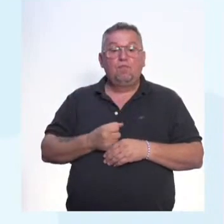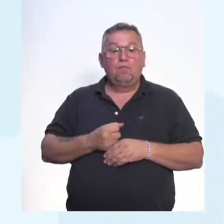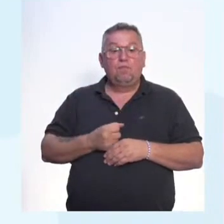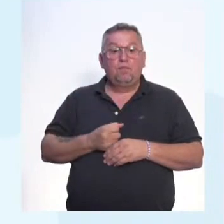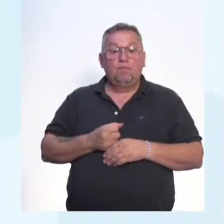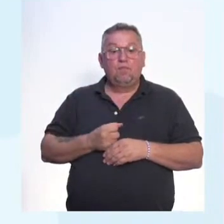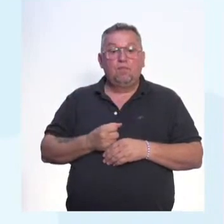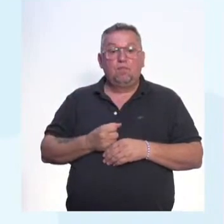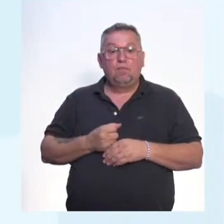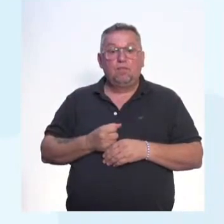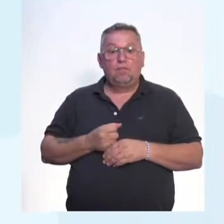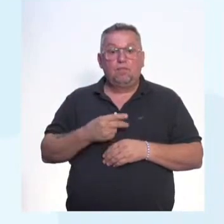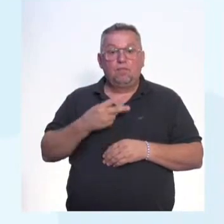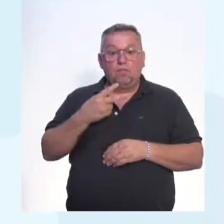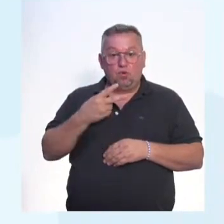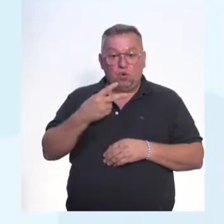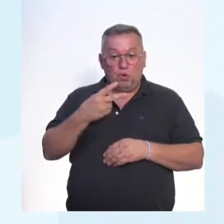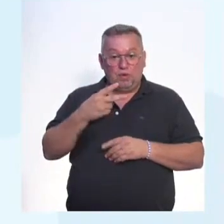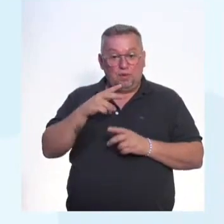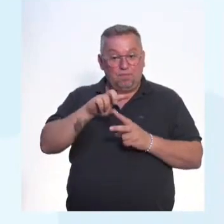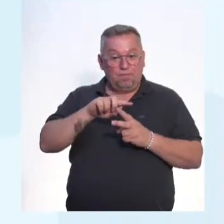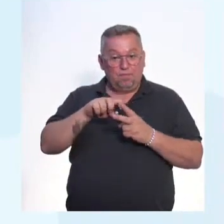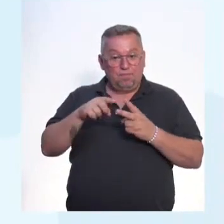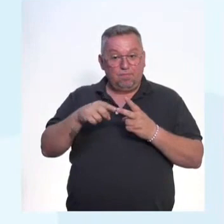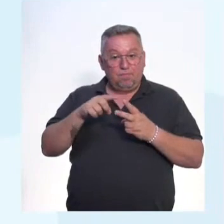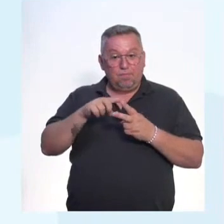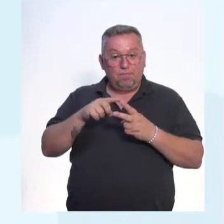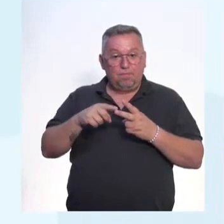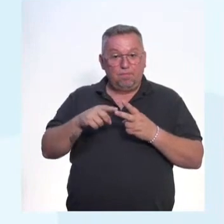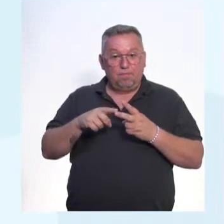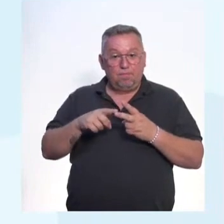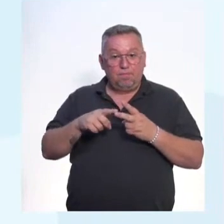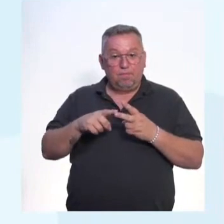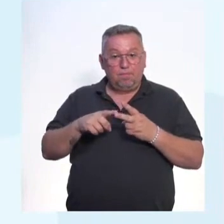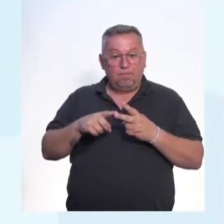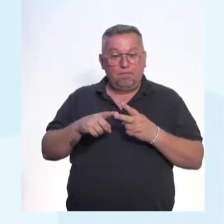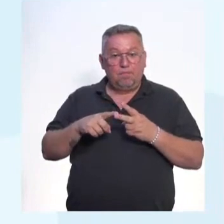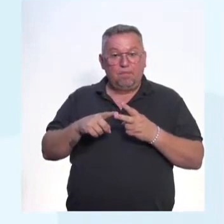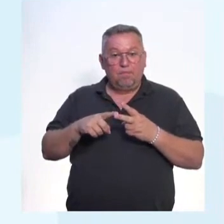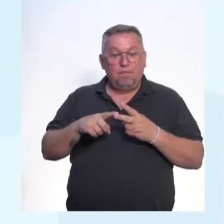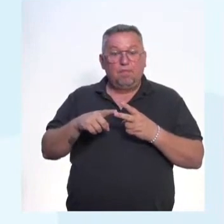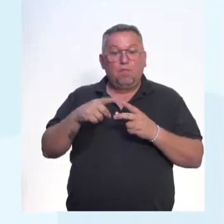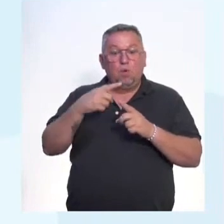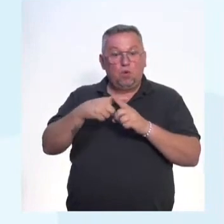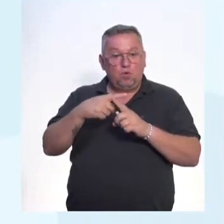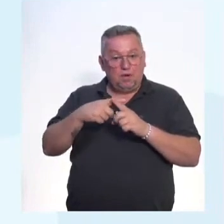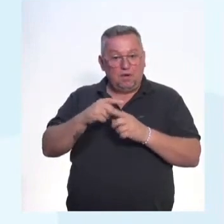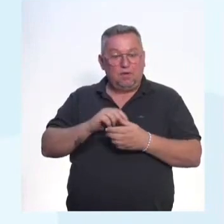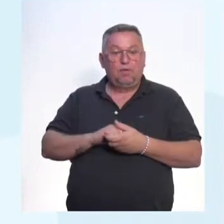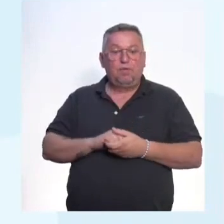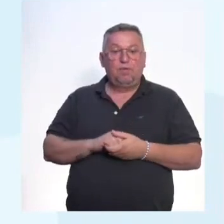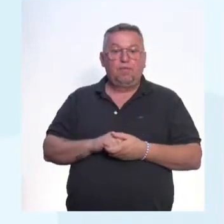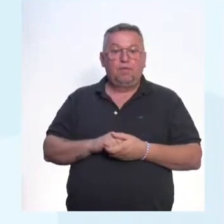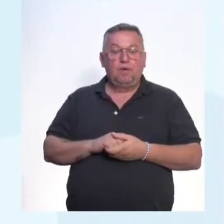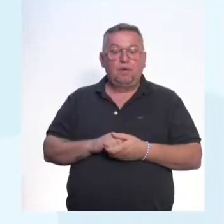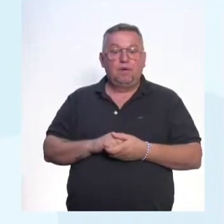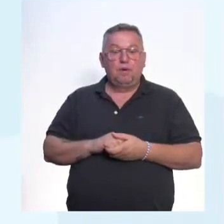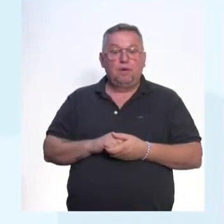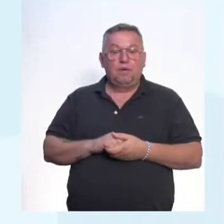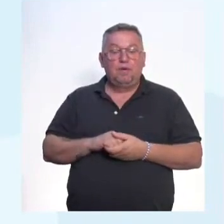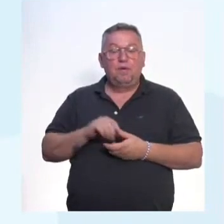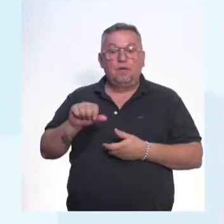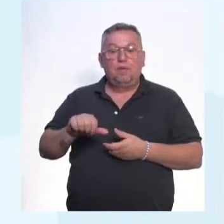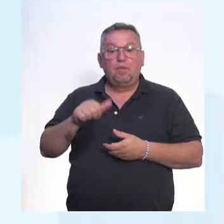de 2 algarismos, eu vou ter 2 tracinhos multiplicando. Bom, na